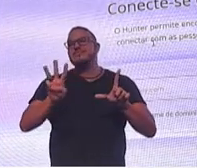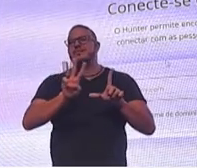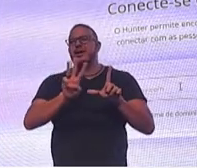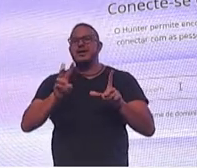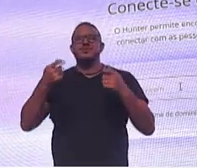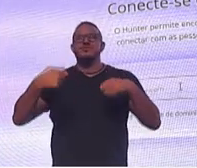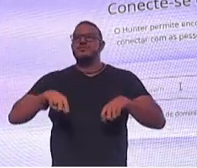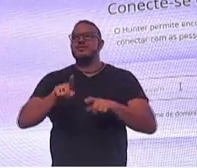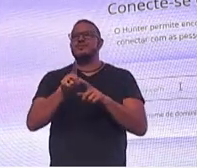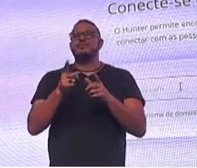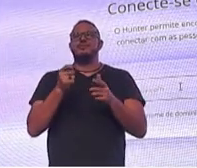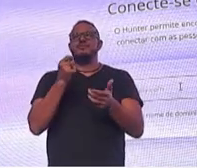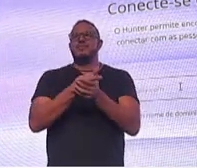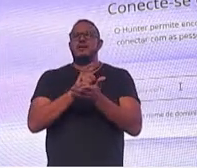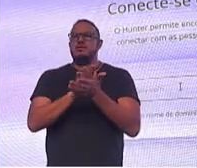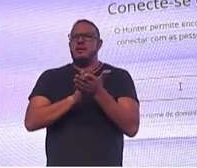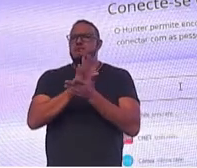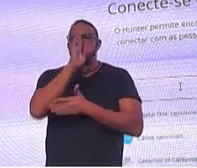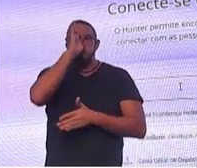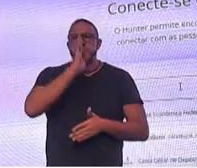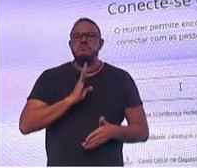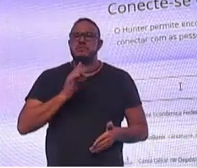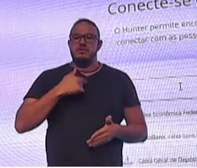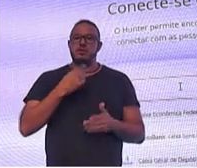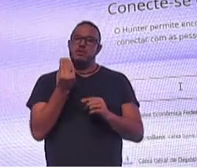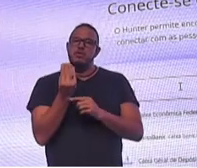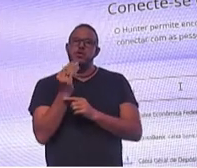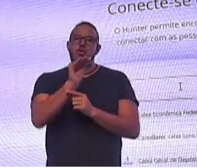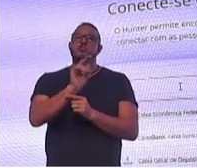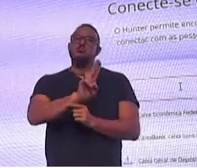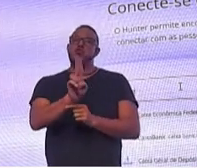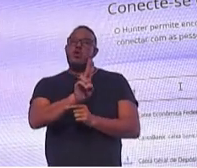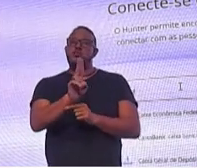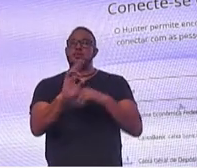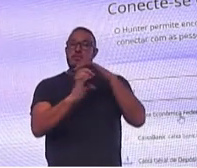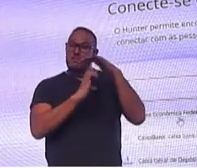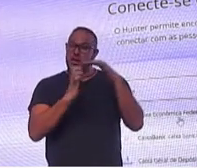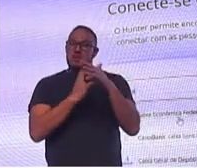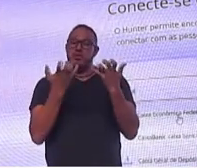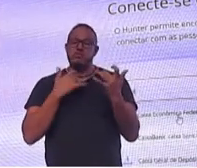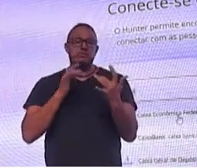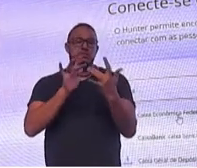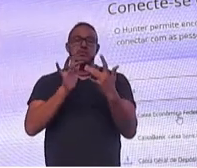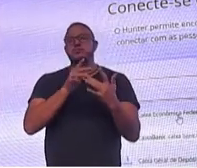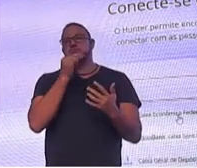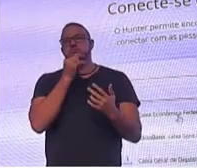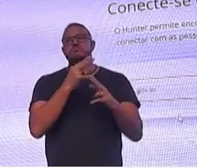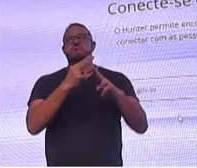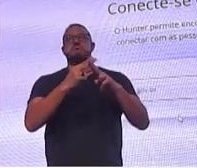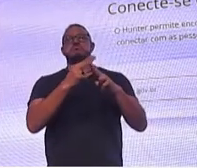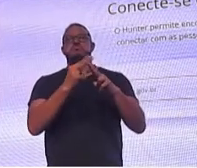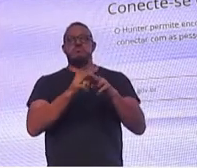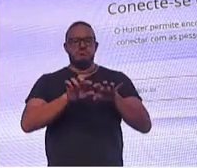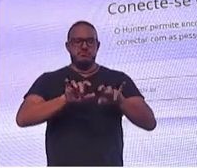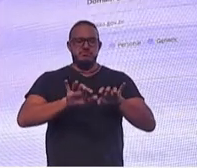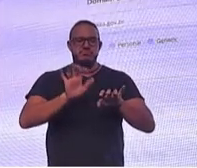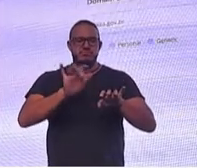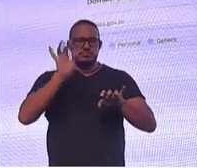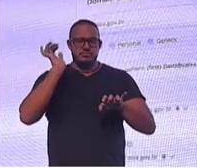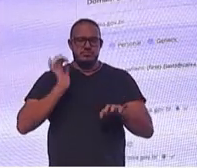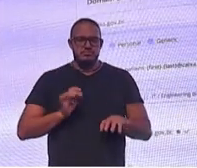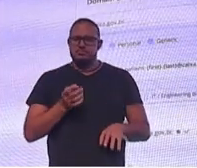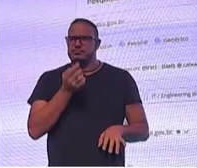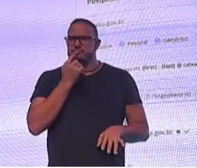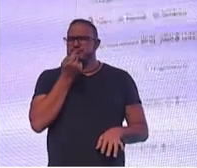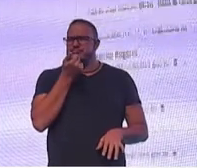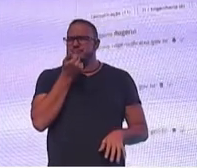eu não preciso pagar nem nada, é gratuito. Coloco o nome da empresa que eu quero os contatos, Caixa Econômica Federal, clico, e em poucos